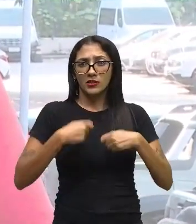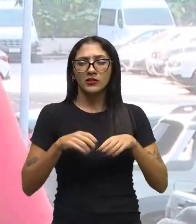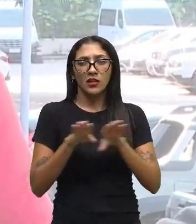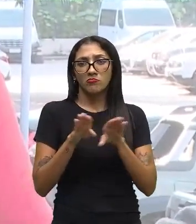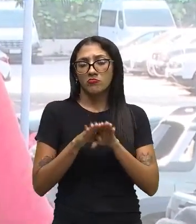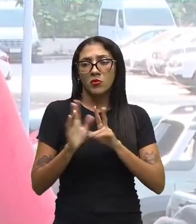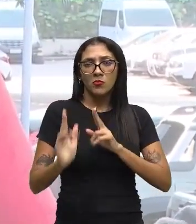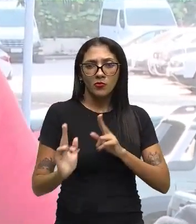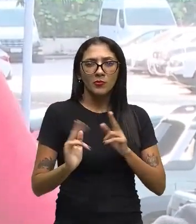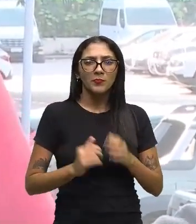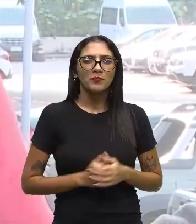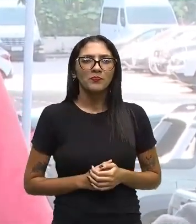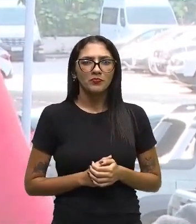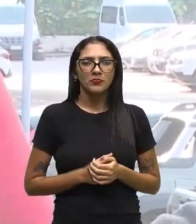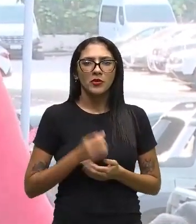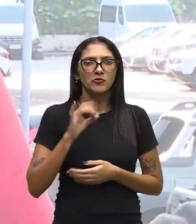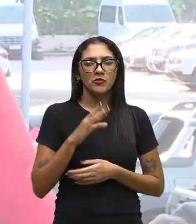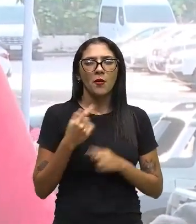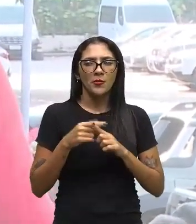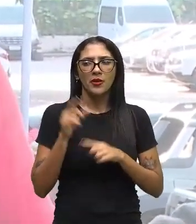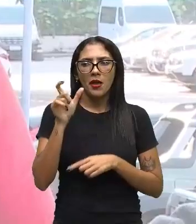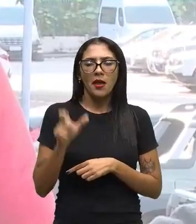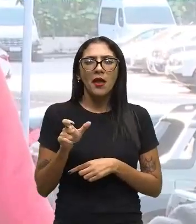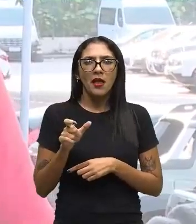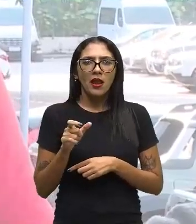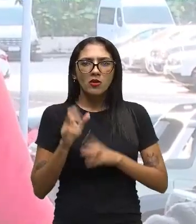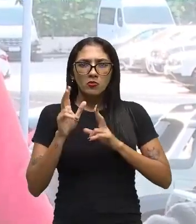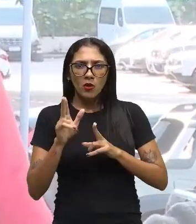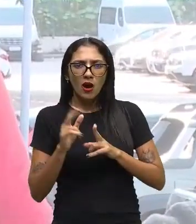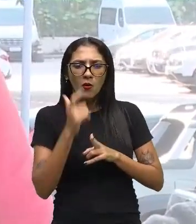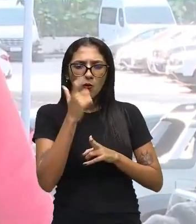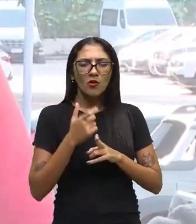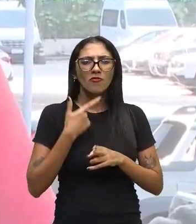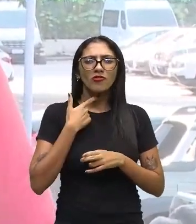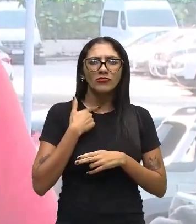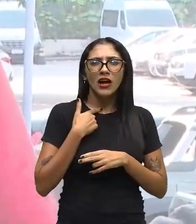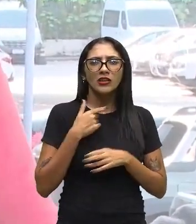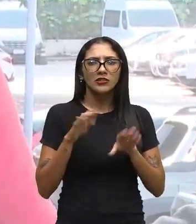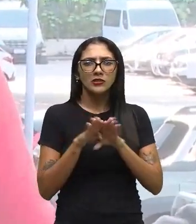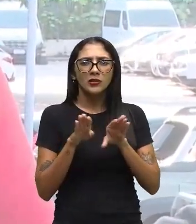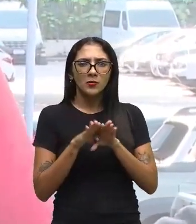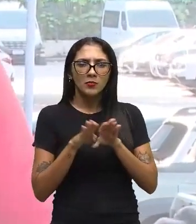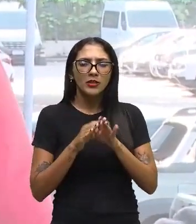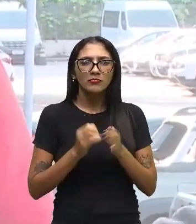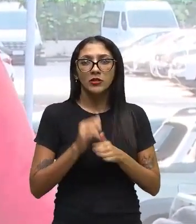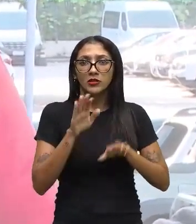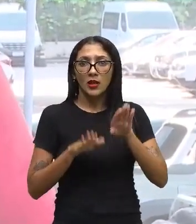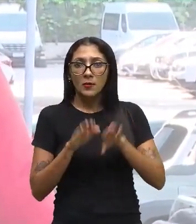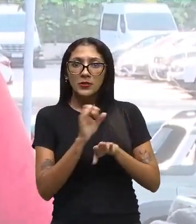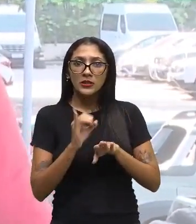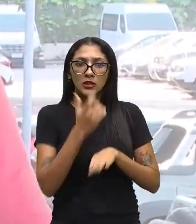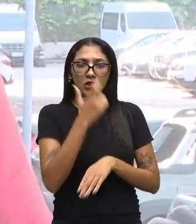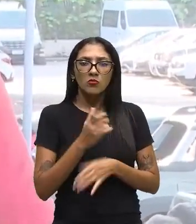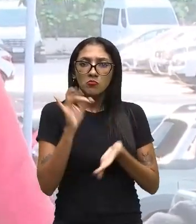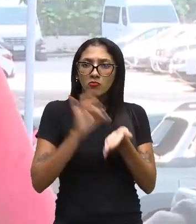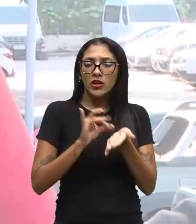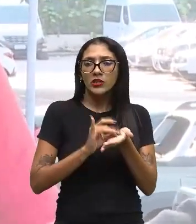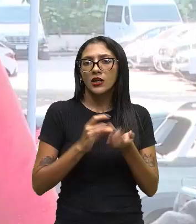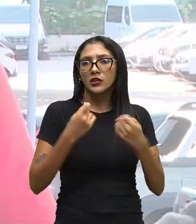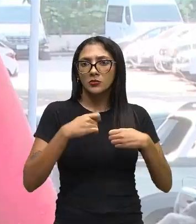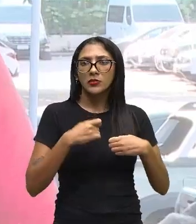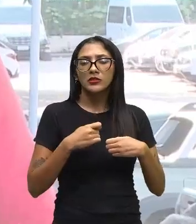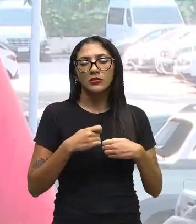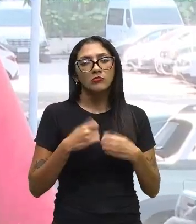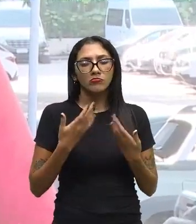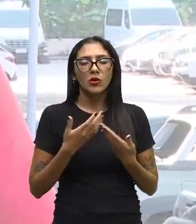daquilo também. Não é só porque alguém tem que eu quero ter, porque alguém tem, aquilo foi bom para a pessoa, para mim também pode ser útil, eu acabo